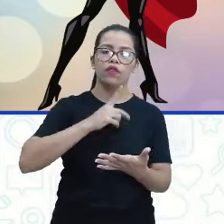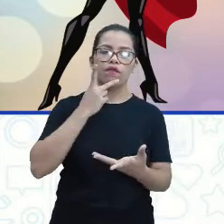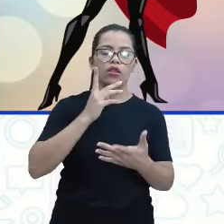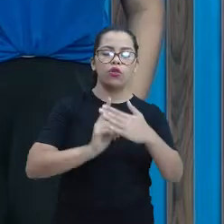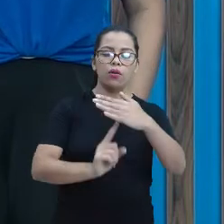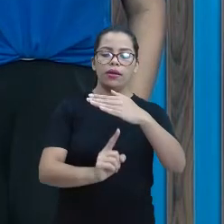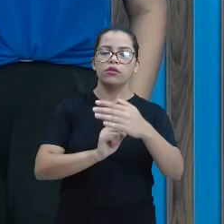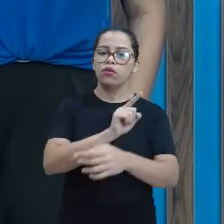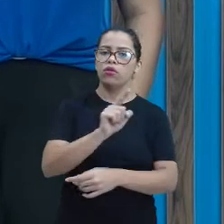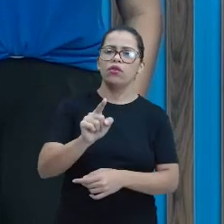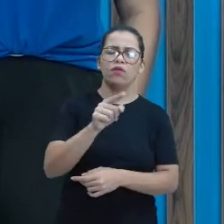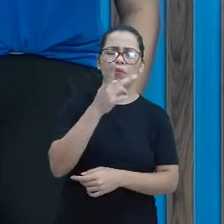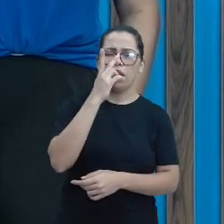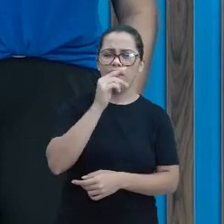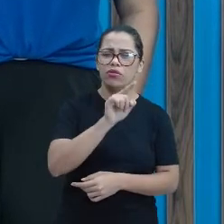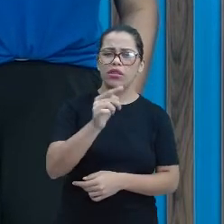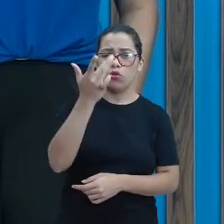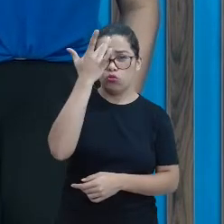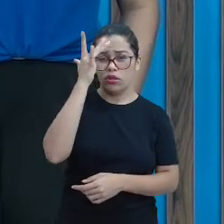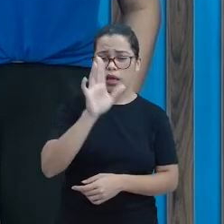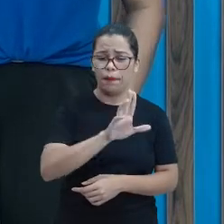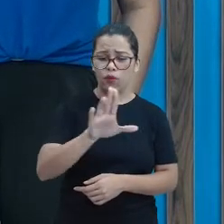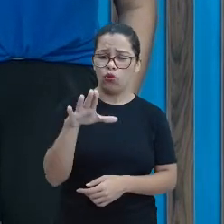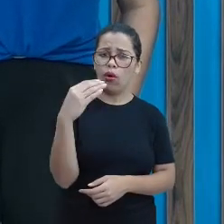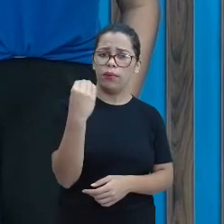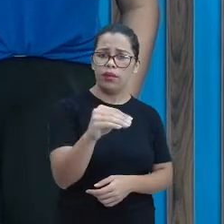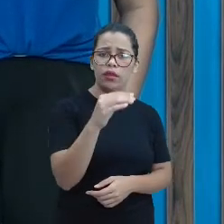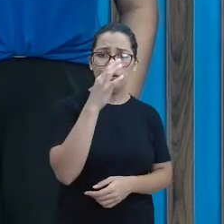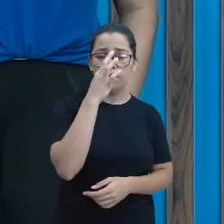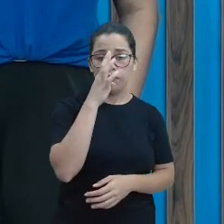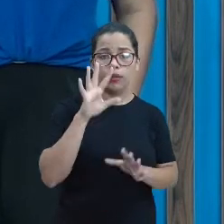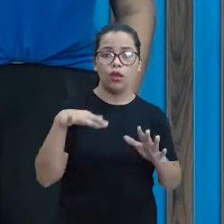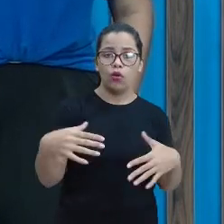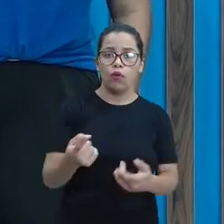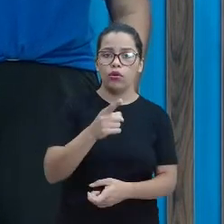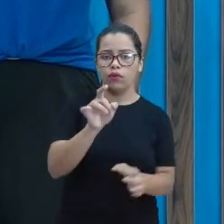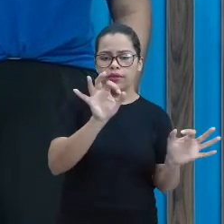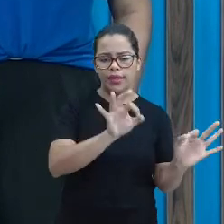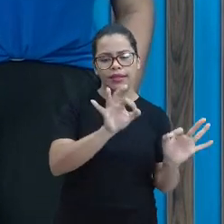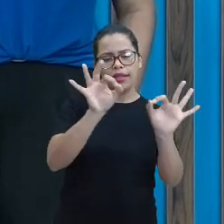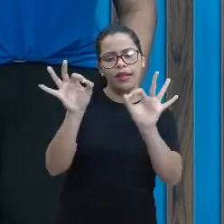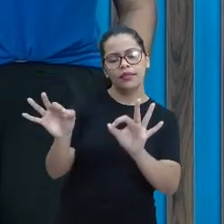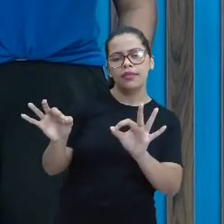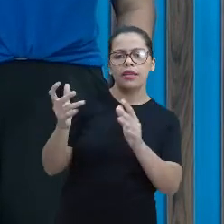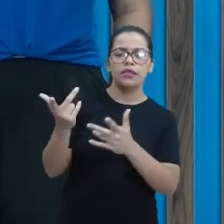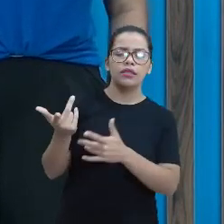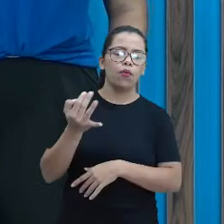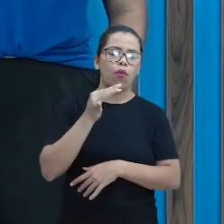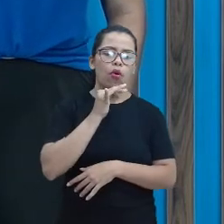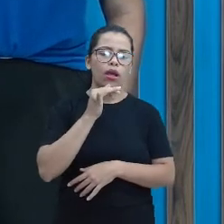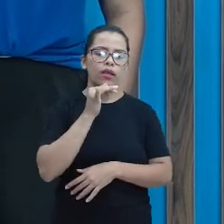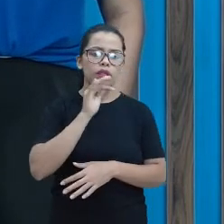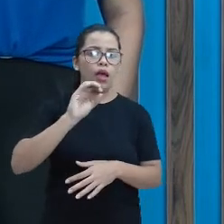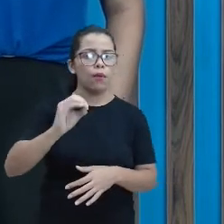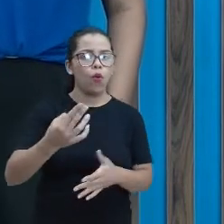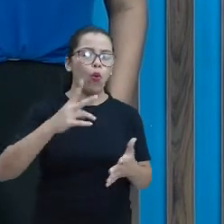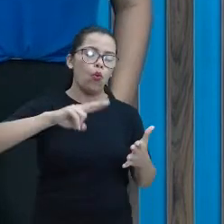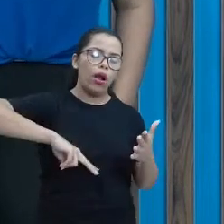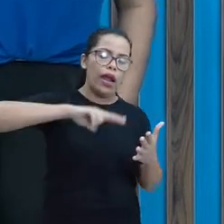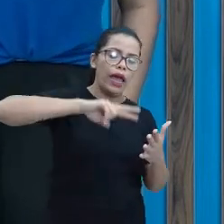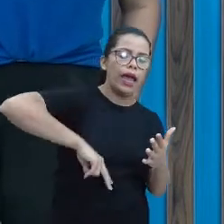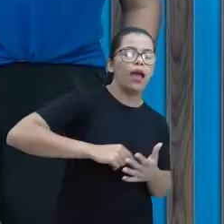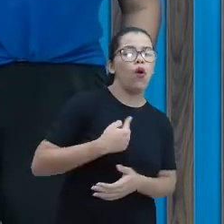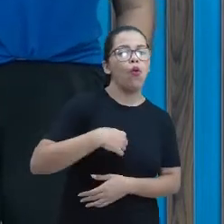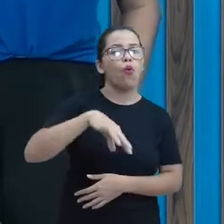mesmo que vocês não saibam nomear, quando vocês assistem uma narrativa, vocês leem ou